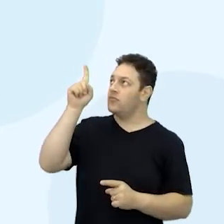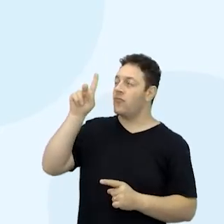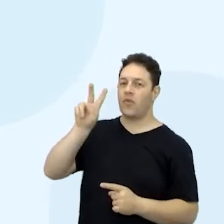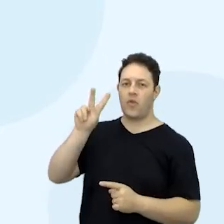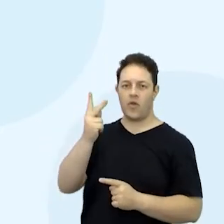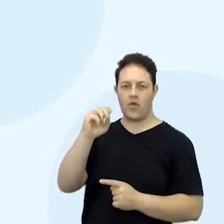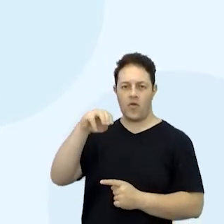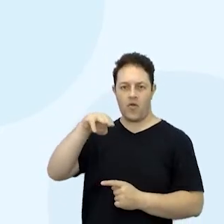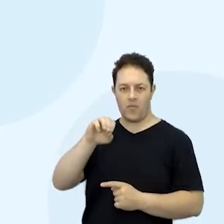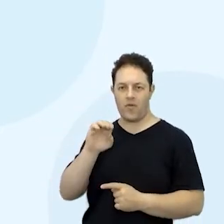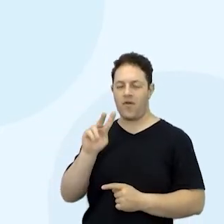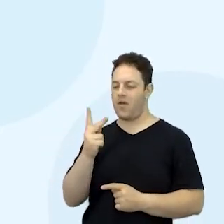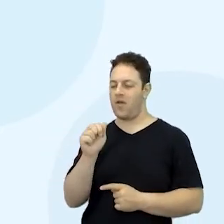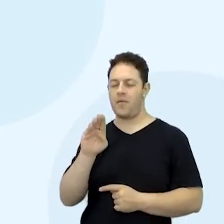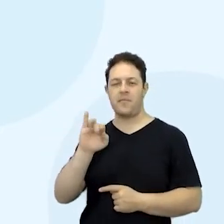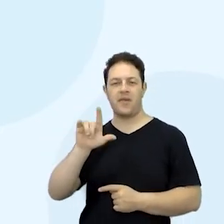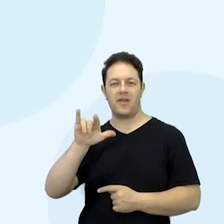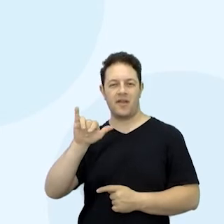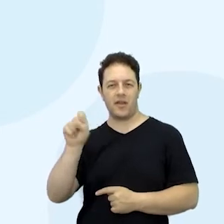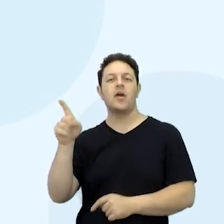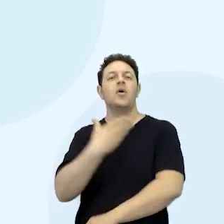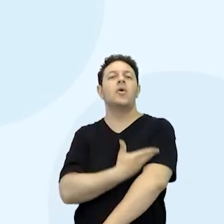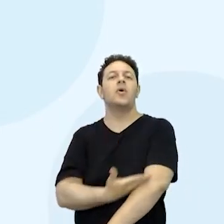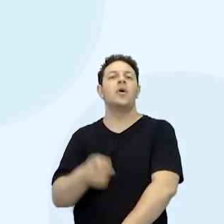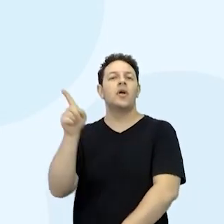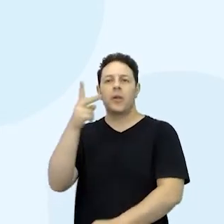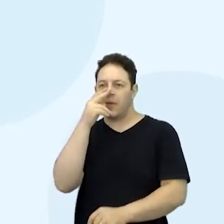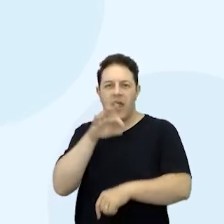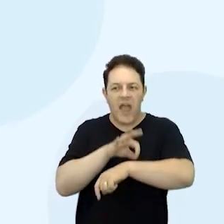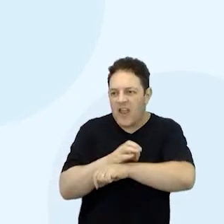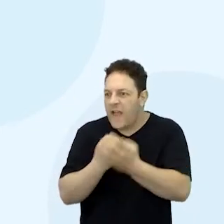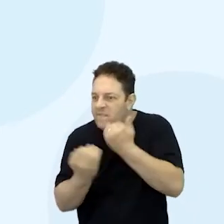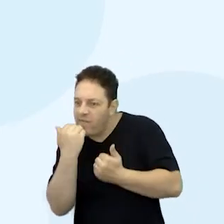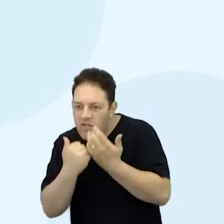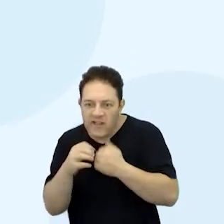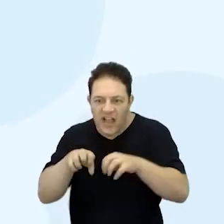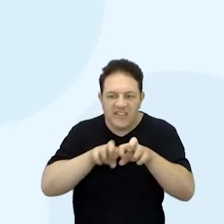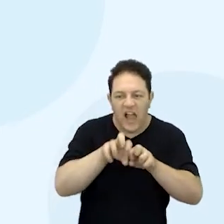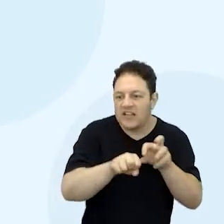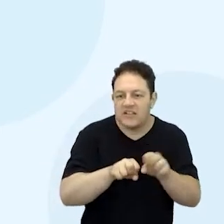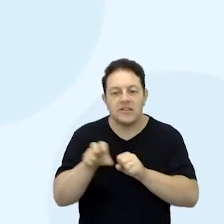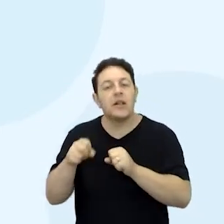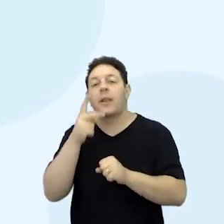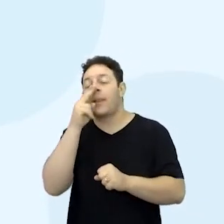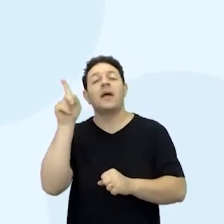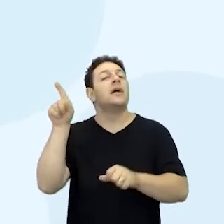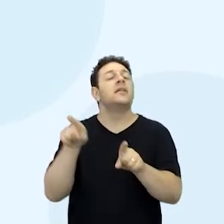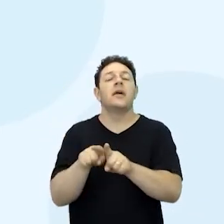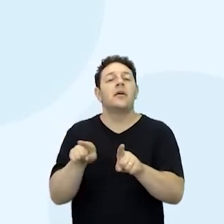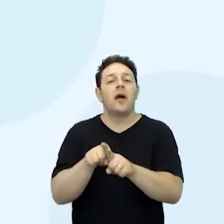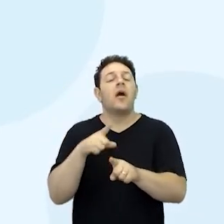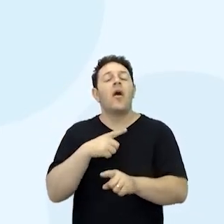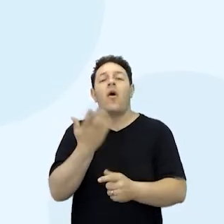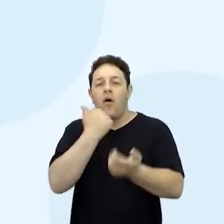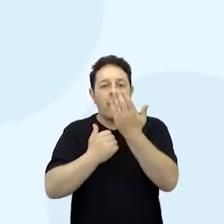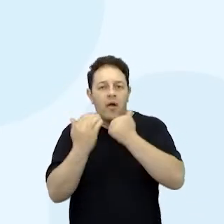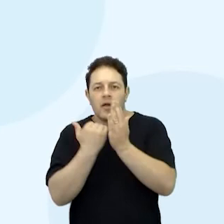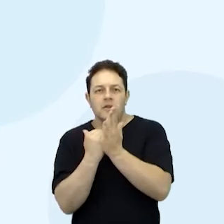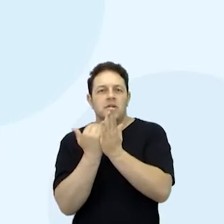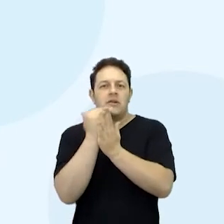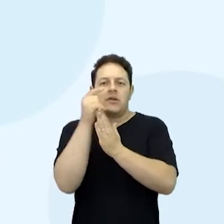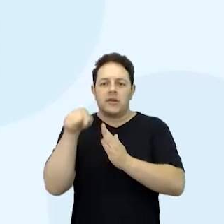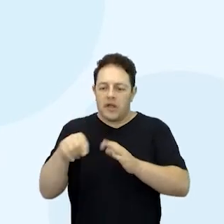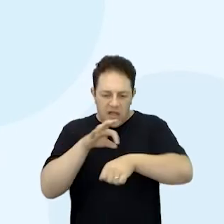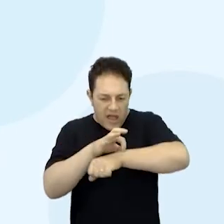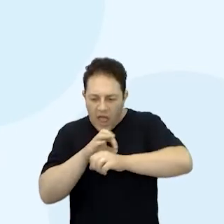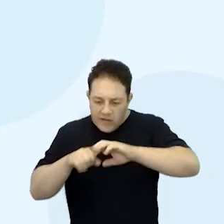eles eram considerados por alguns aí como carniceiros né então eles acabavam também consumindo um pouco aquela